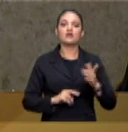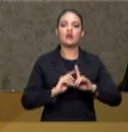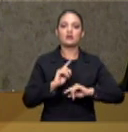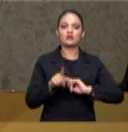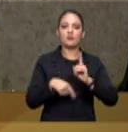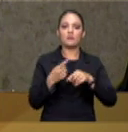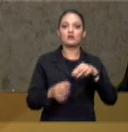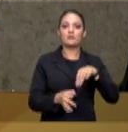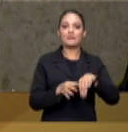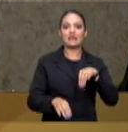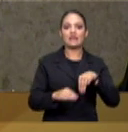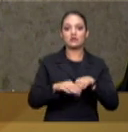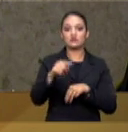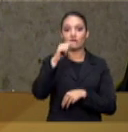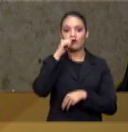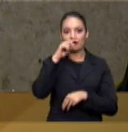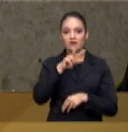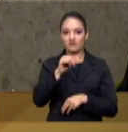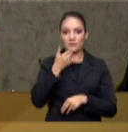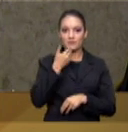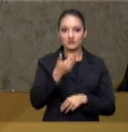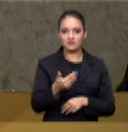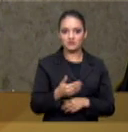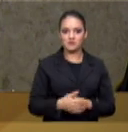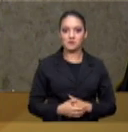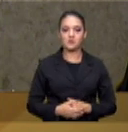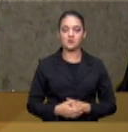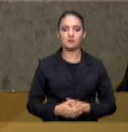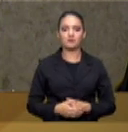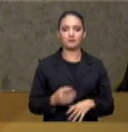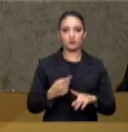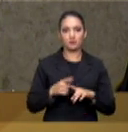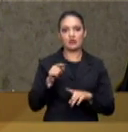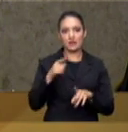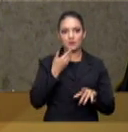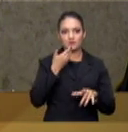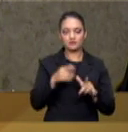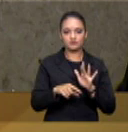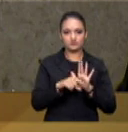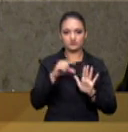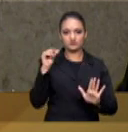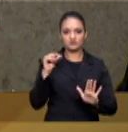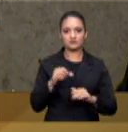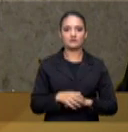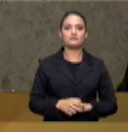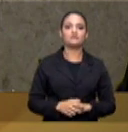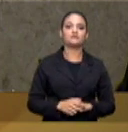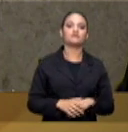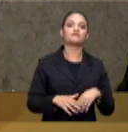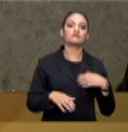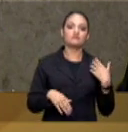sua excelência, o ministro Edson Fachin, que foi o autor do destaque.